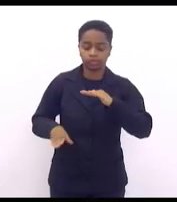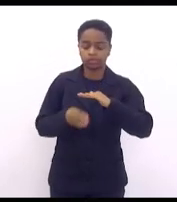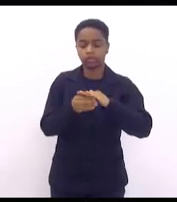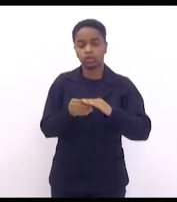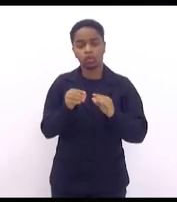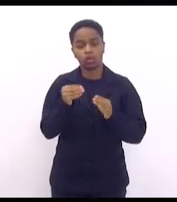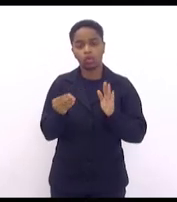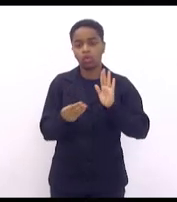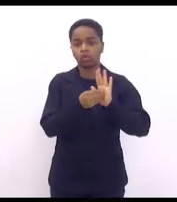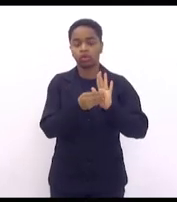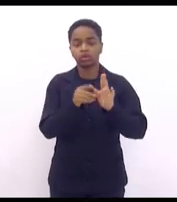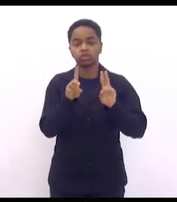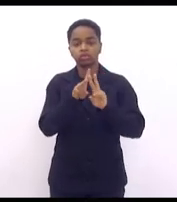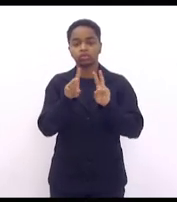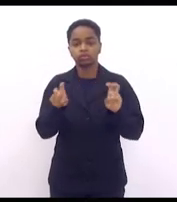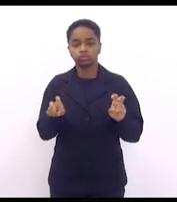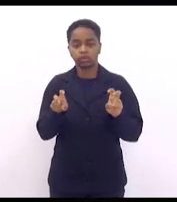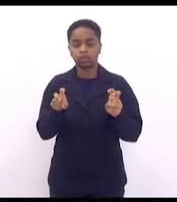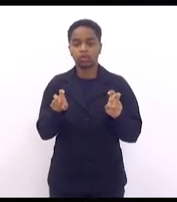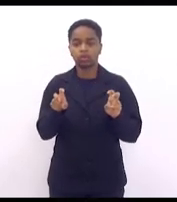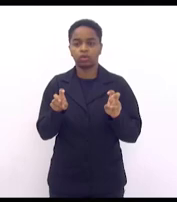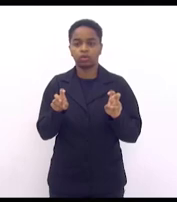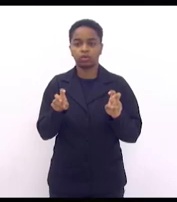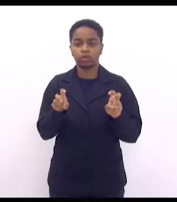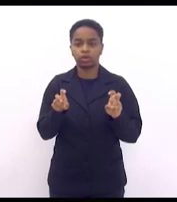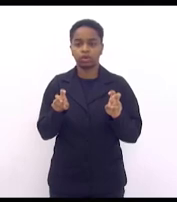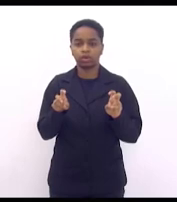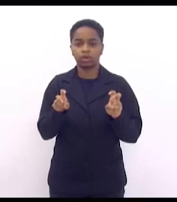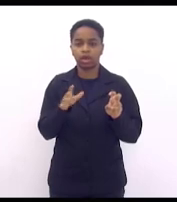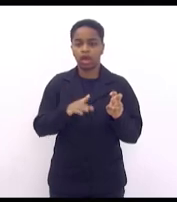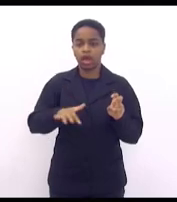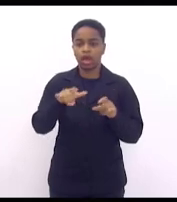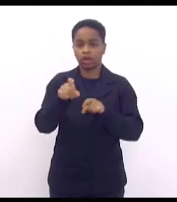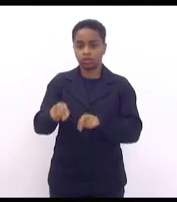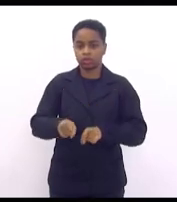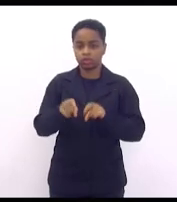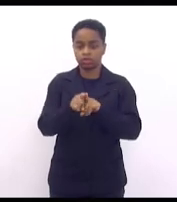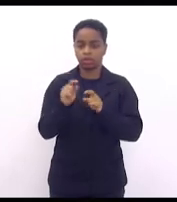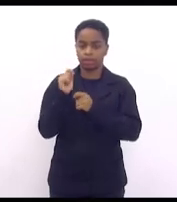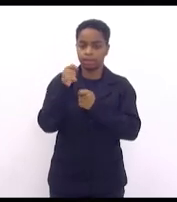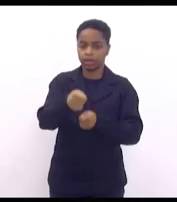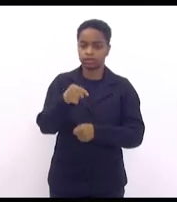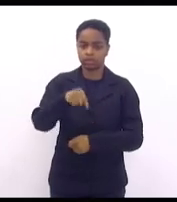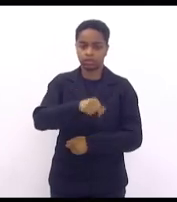a emenda do Complexo da Agricultura e da Pesca no